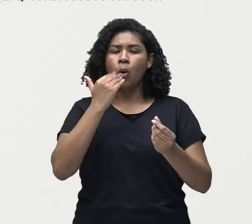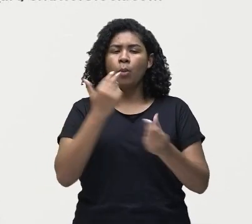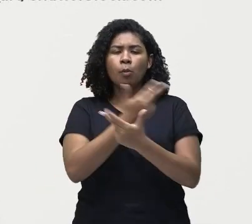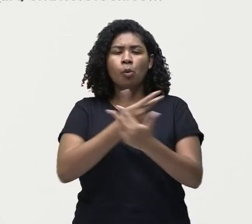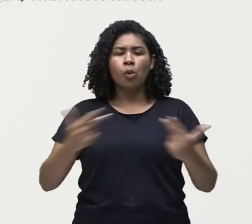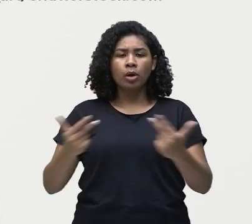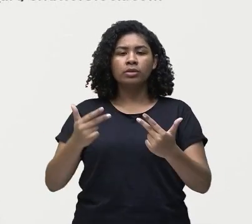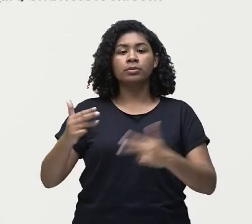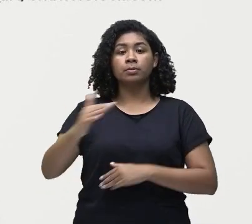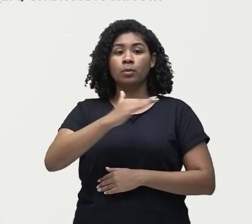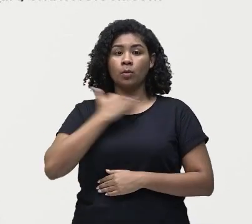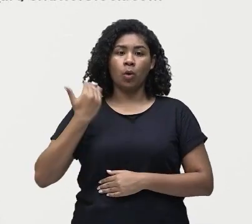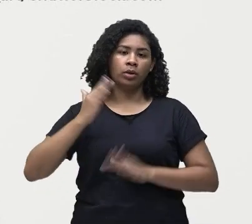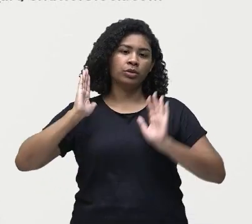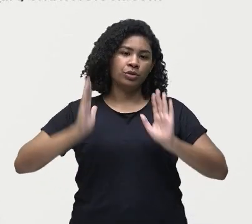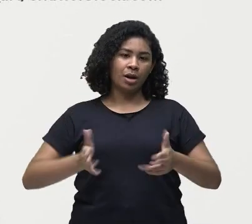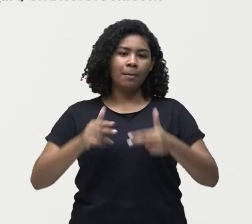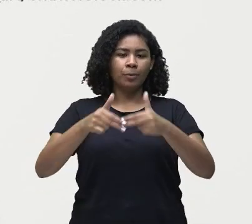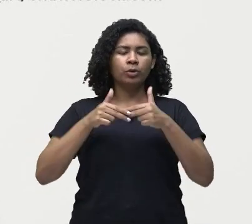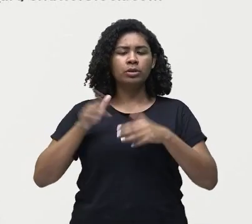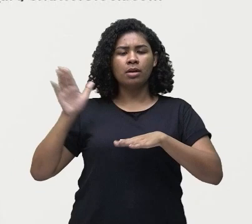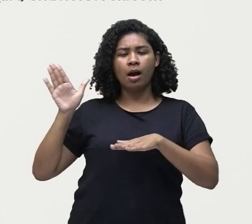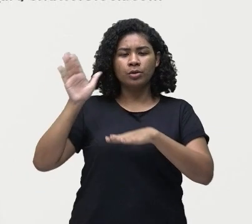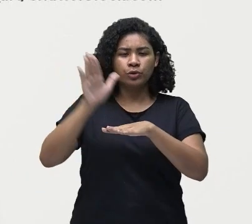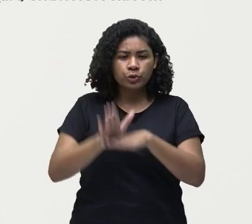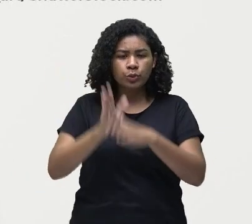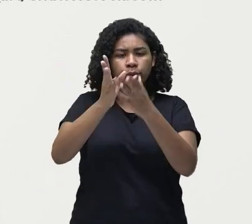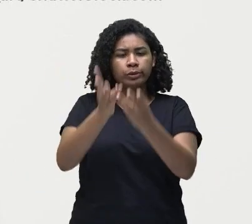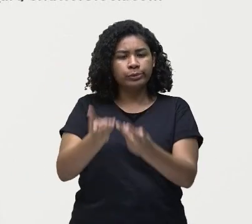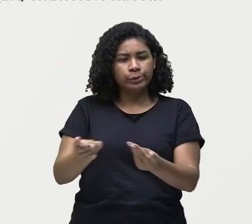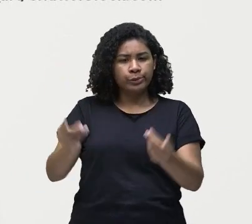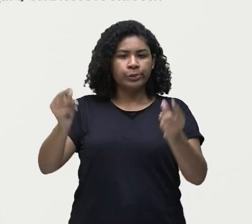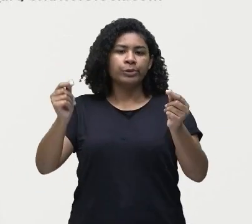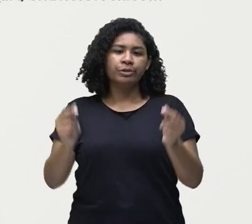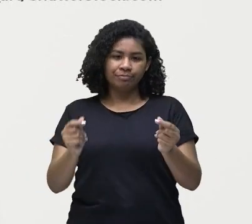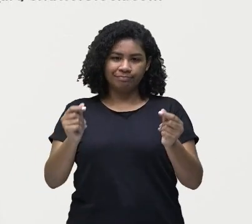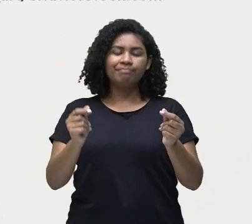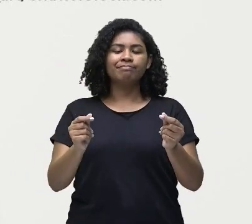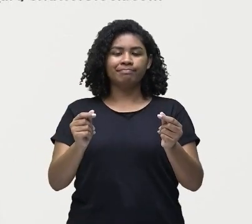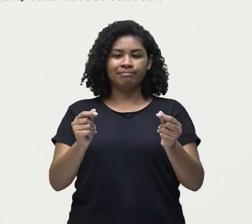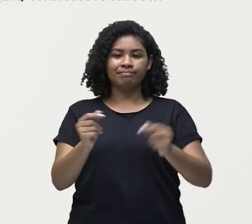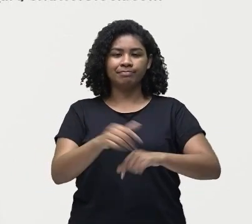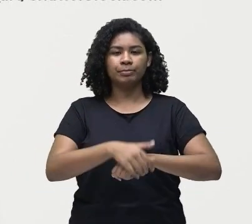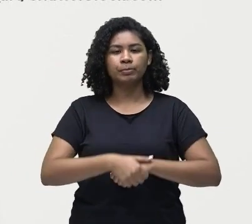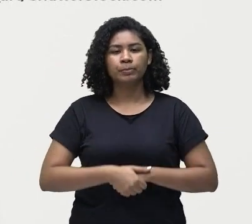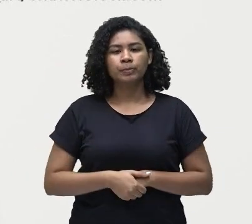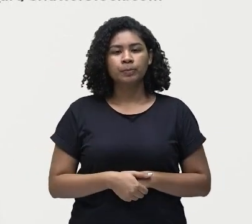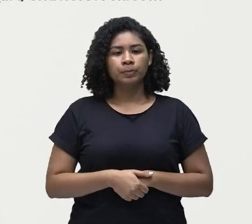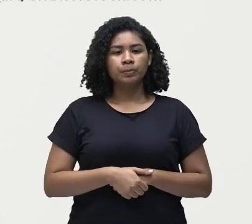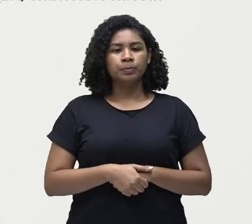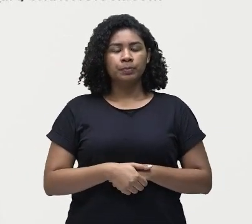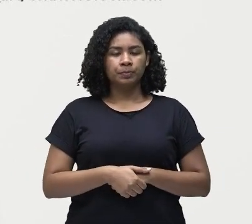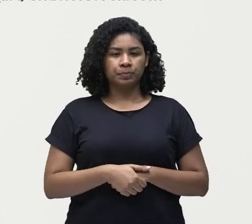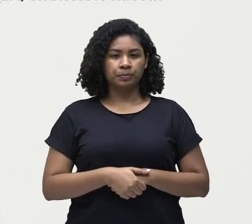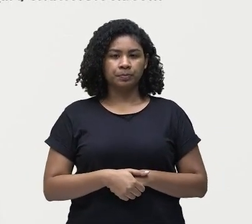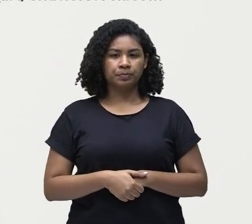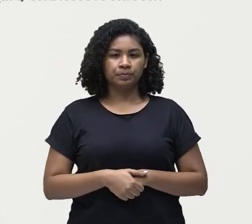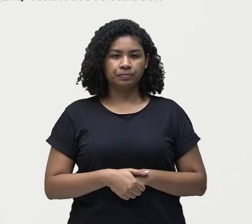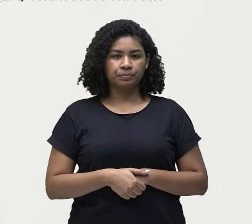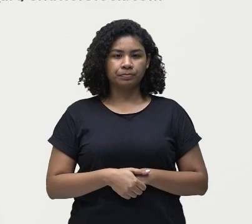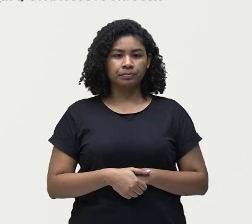e ajudam no trabalho da decomposição do que já foi